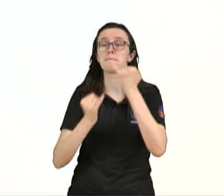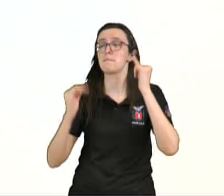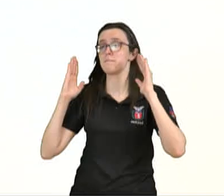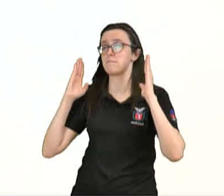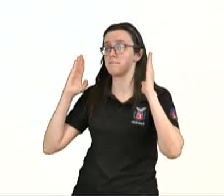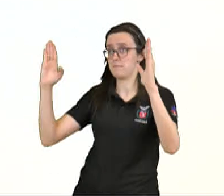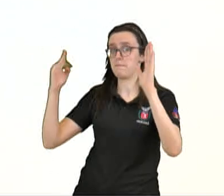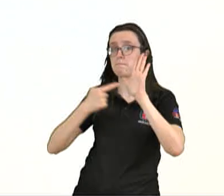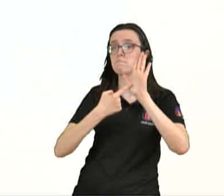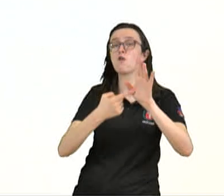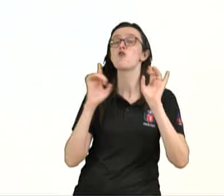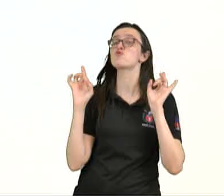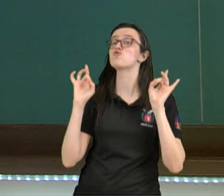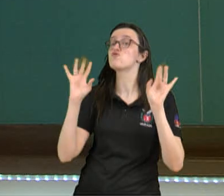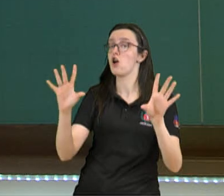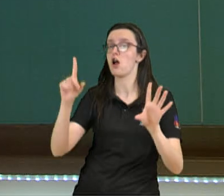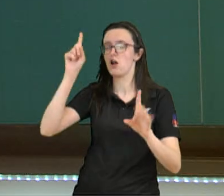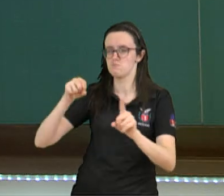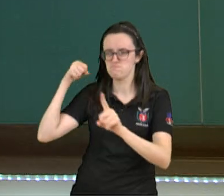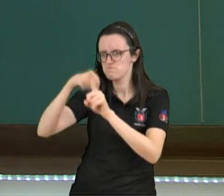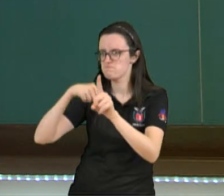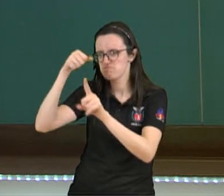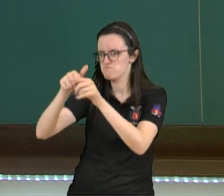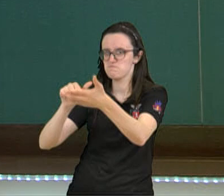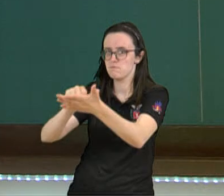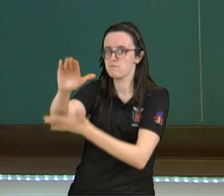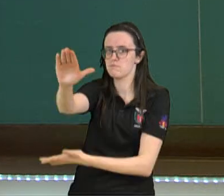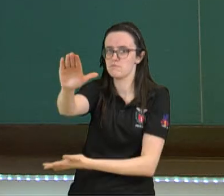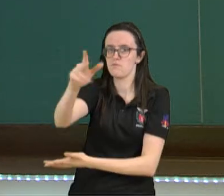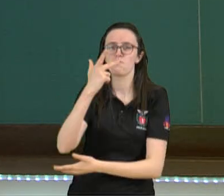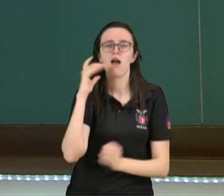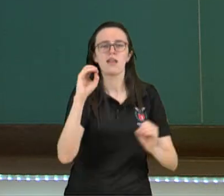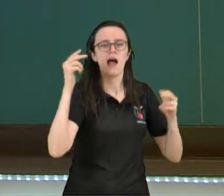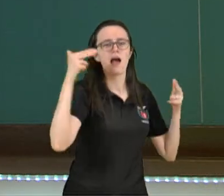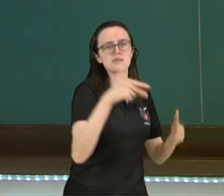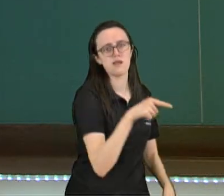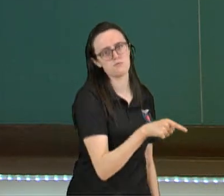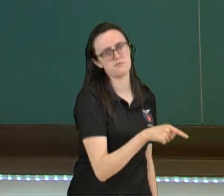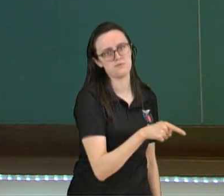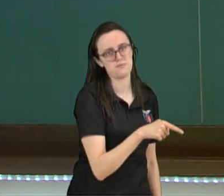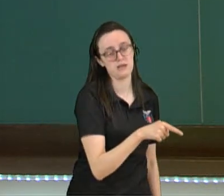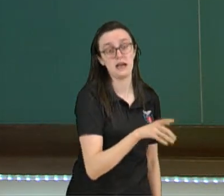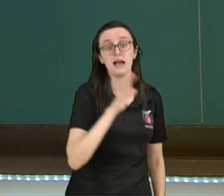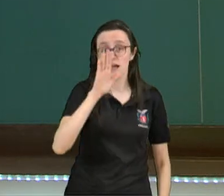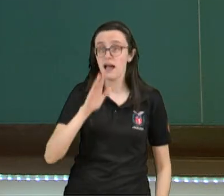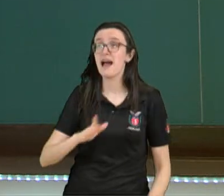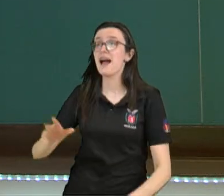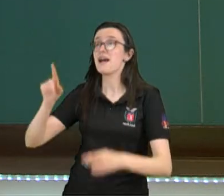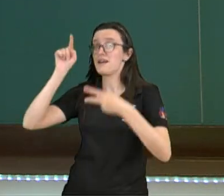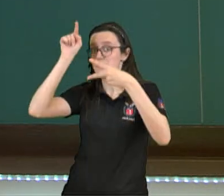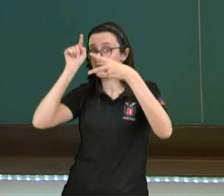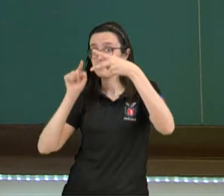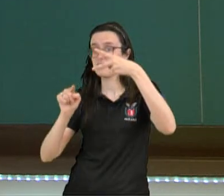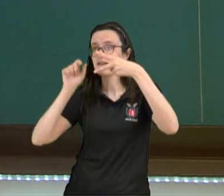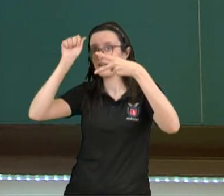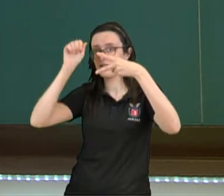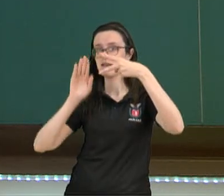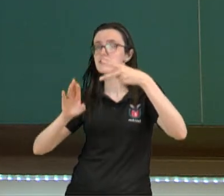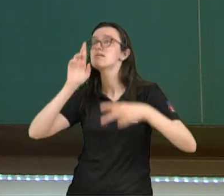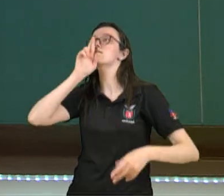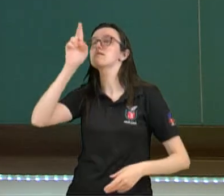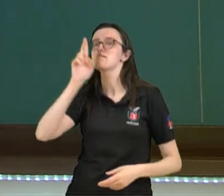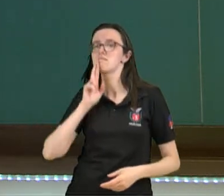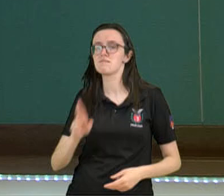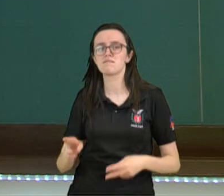o fato da agressão e expulsão. Então, as respostas, alunos,